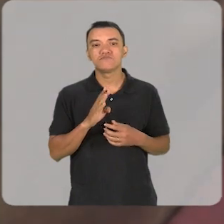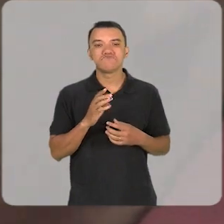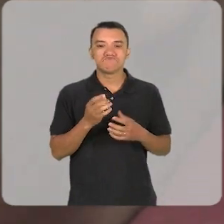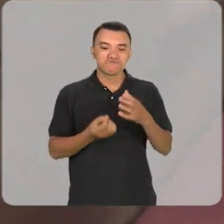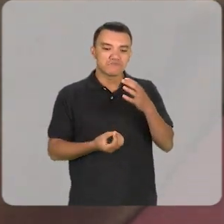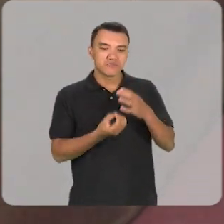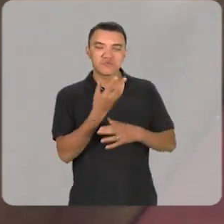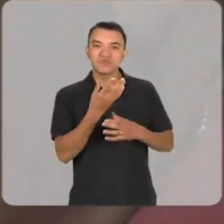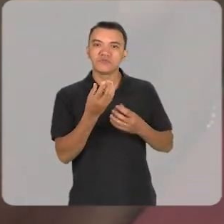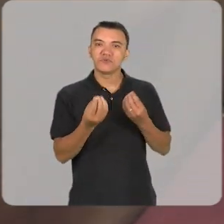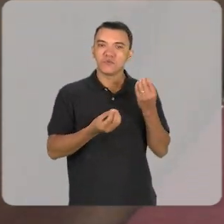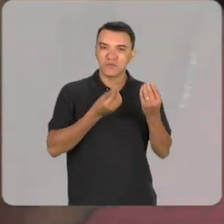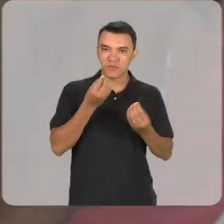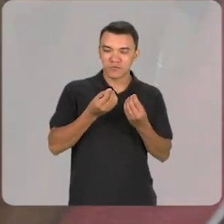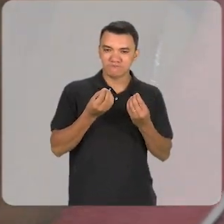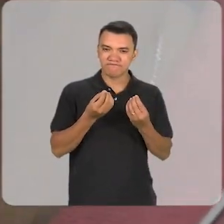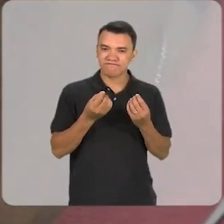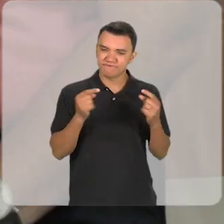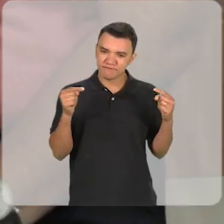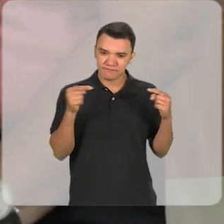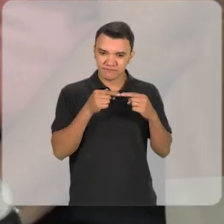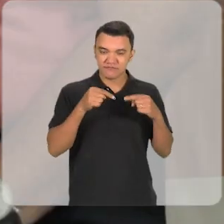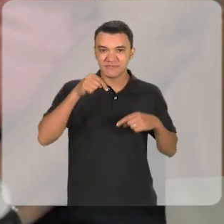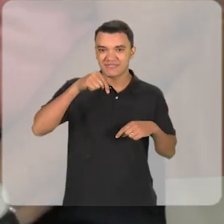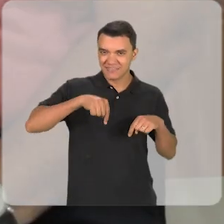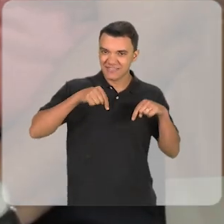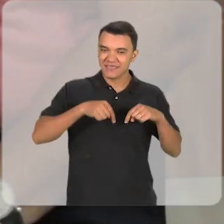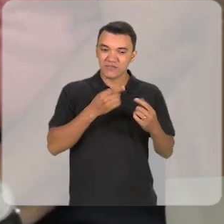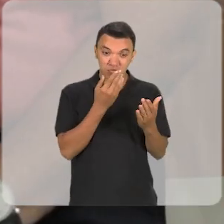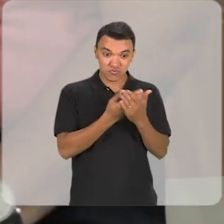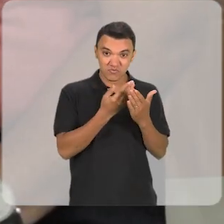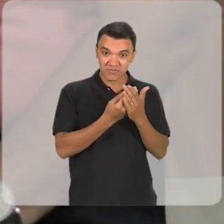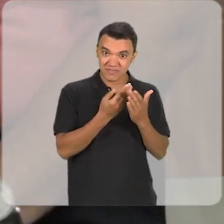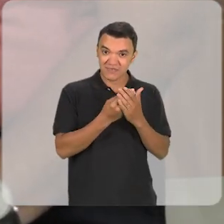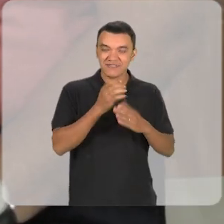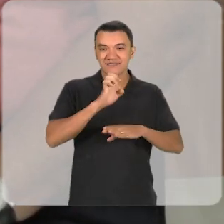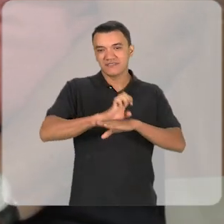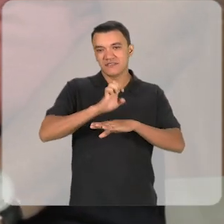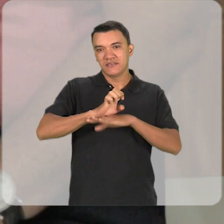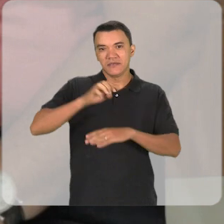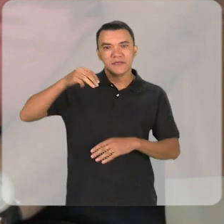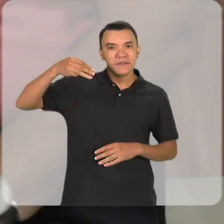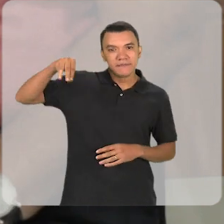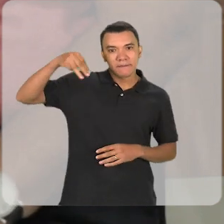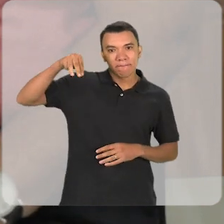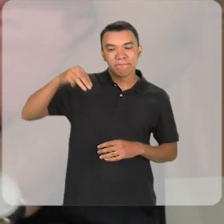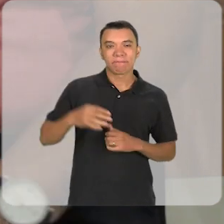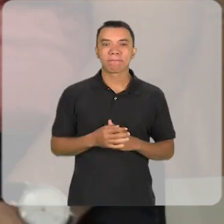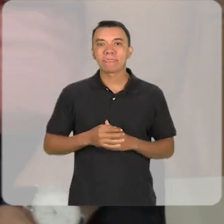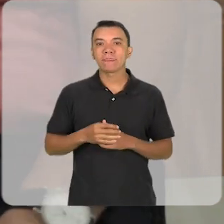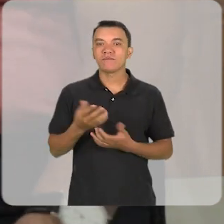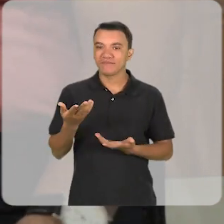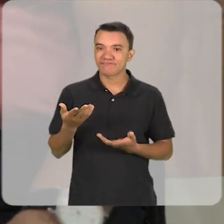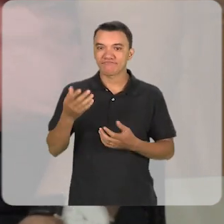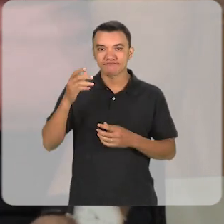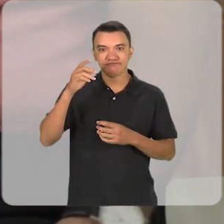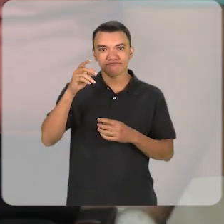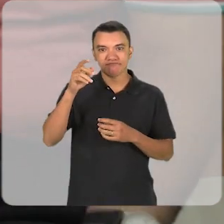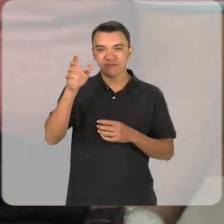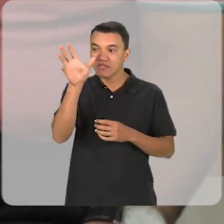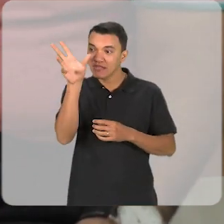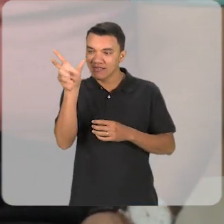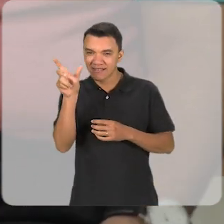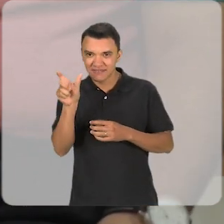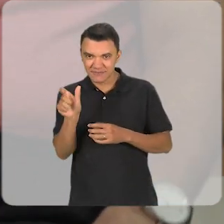especialmente no caso que nós estamos estudando, Maranhão, através dos africanos escravizados de